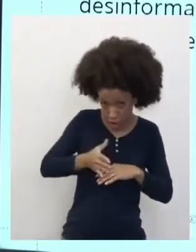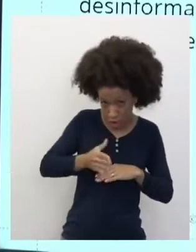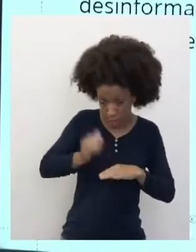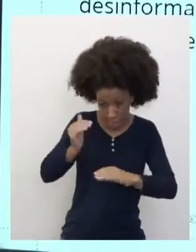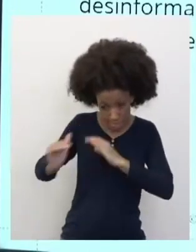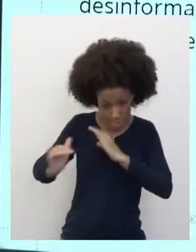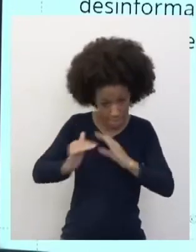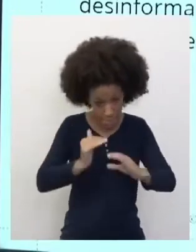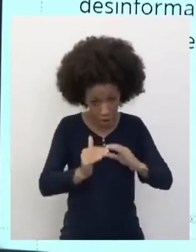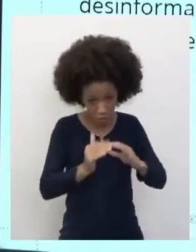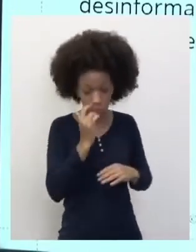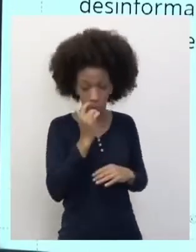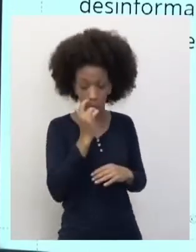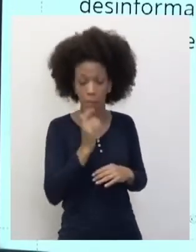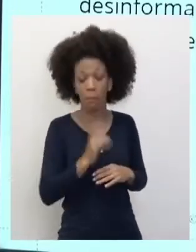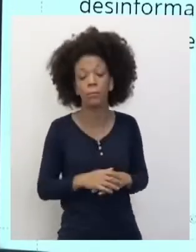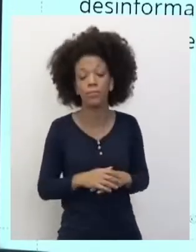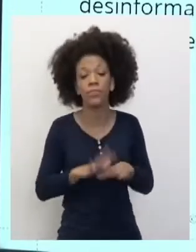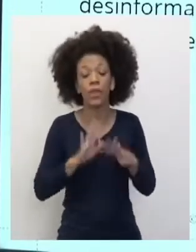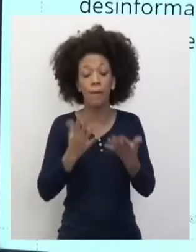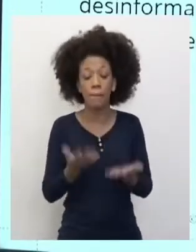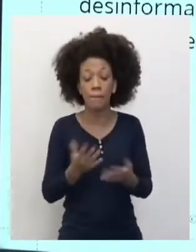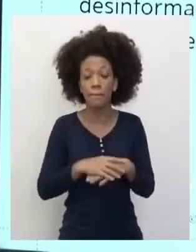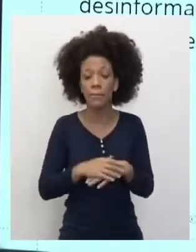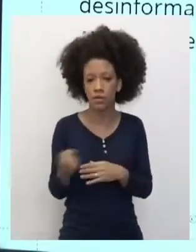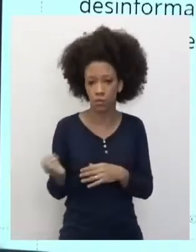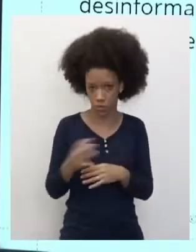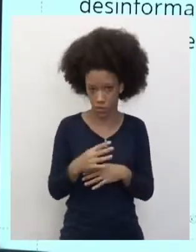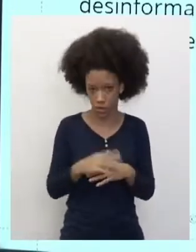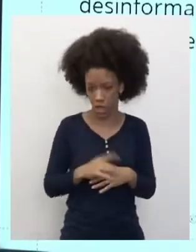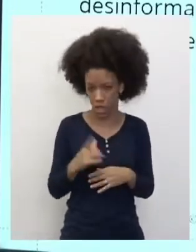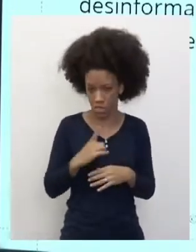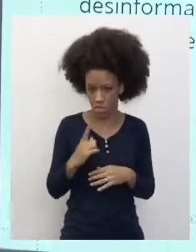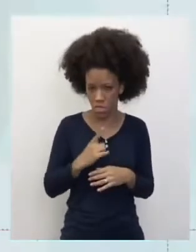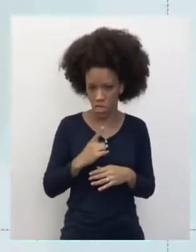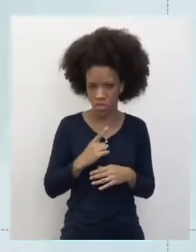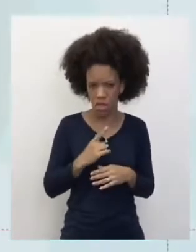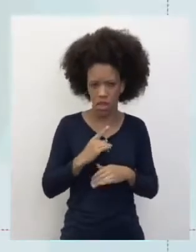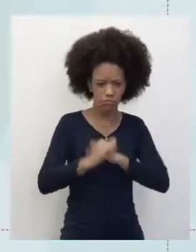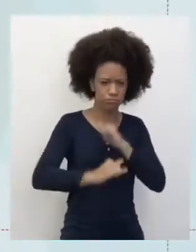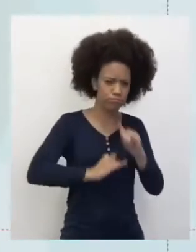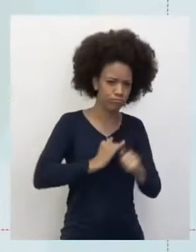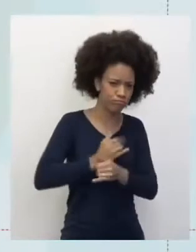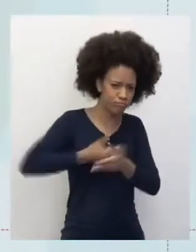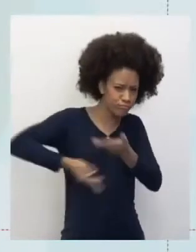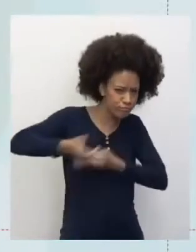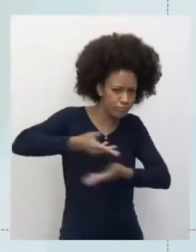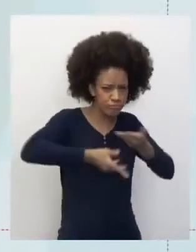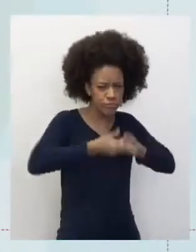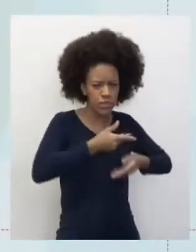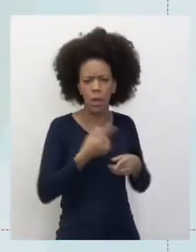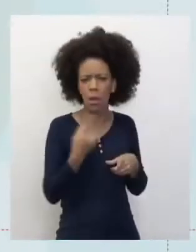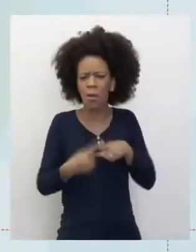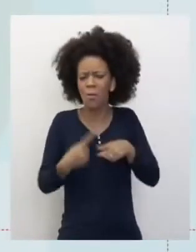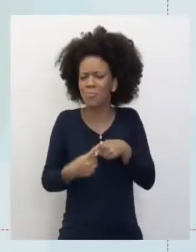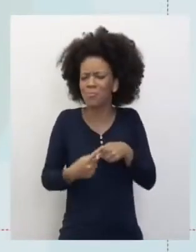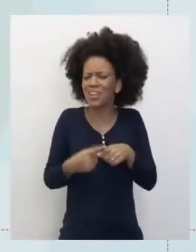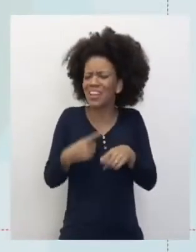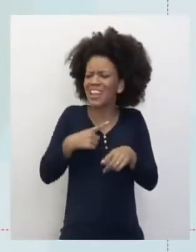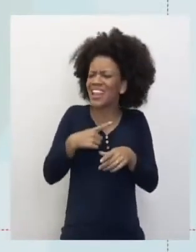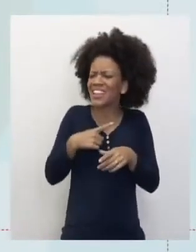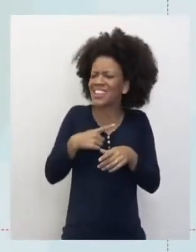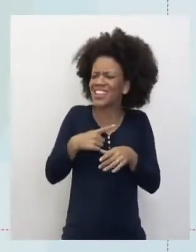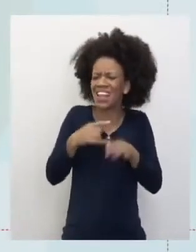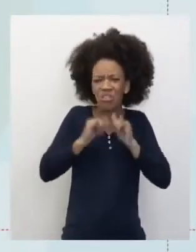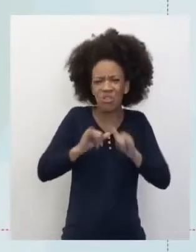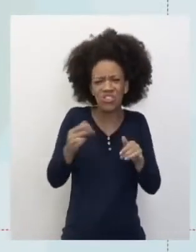tá? Na atualidade, temos acesso a vários canais informativos. Por que então há tanta desinformação,